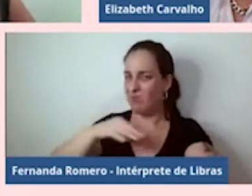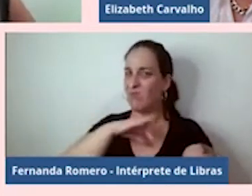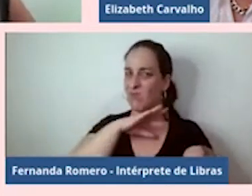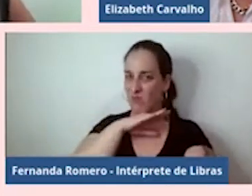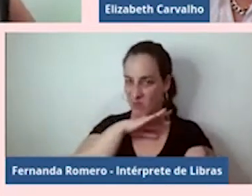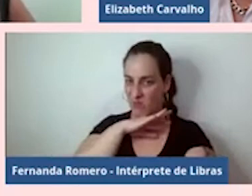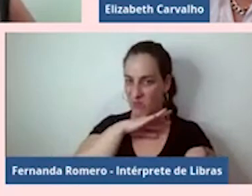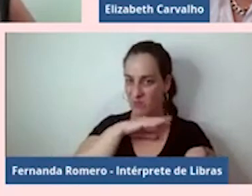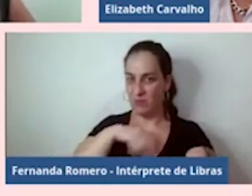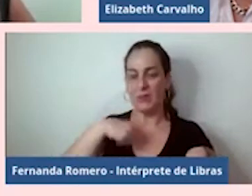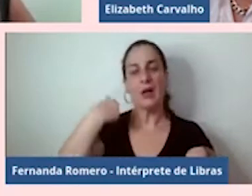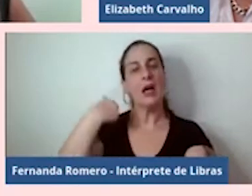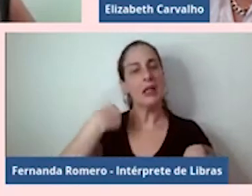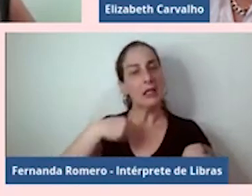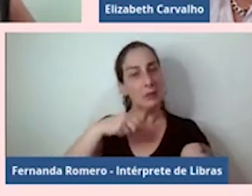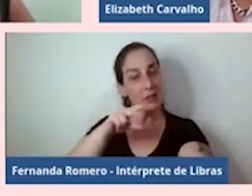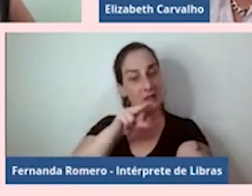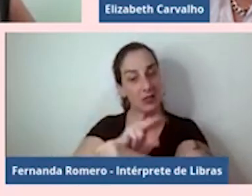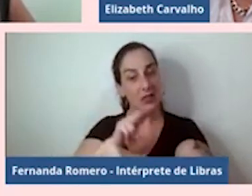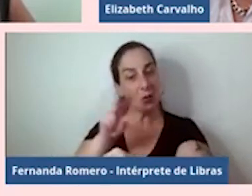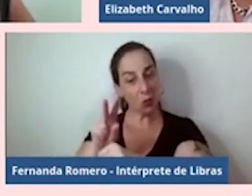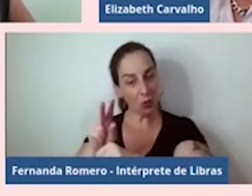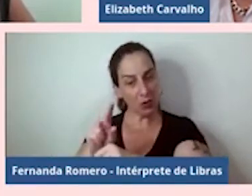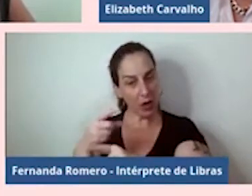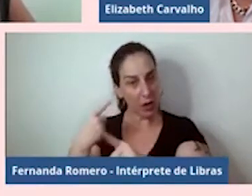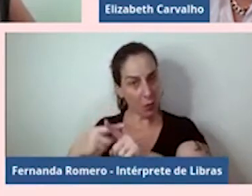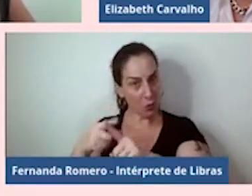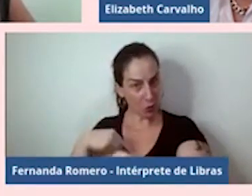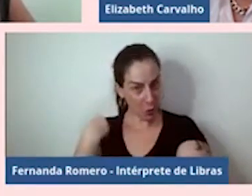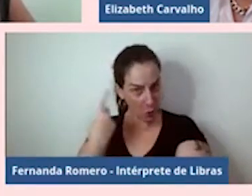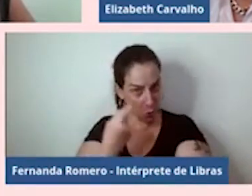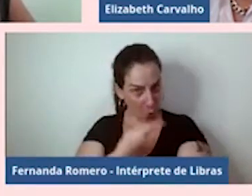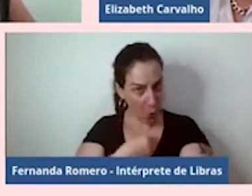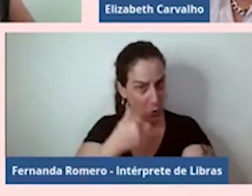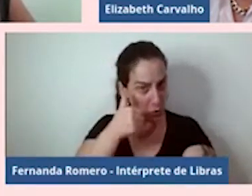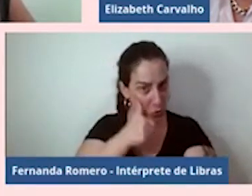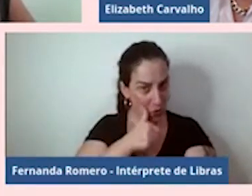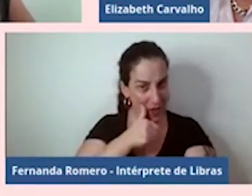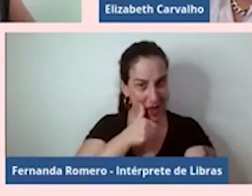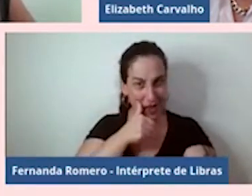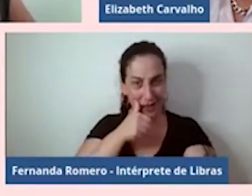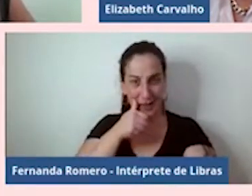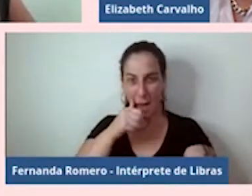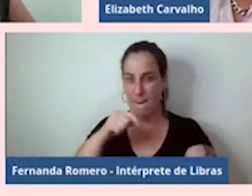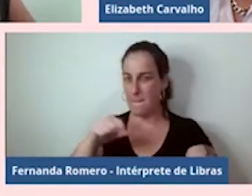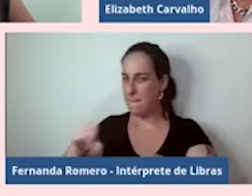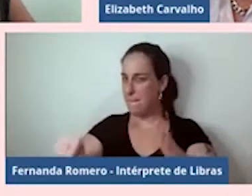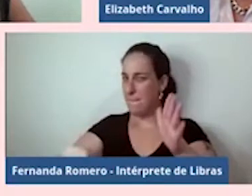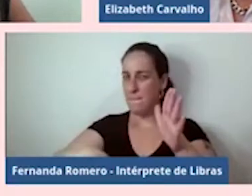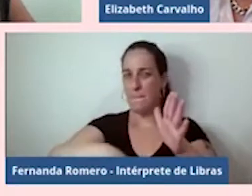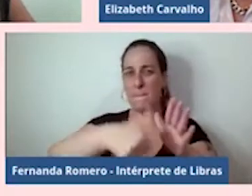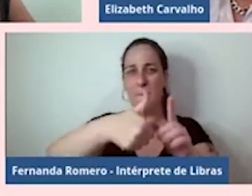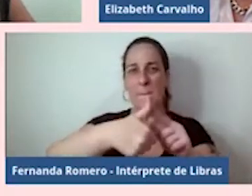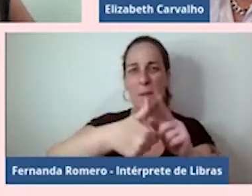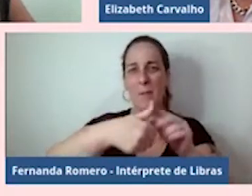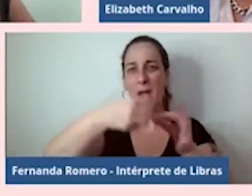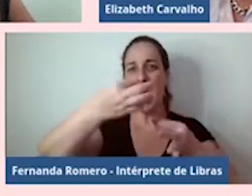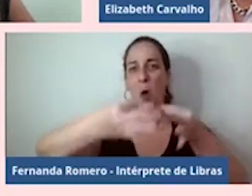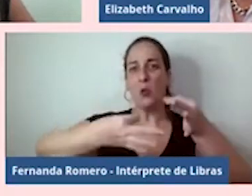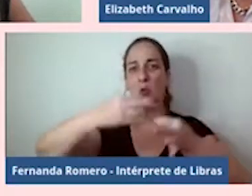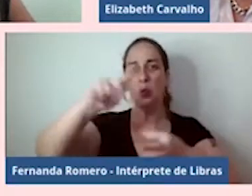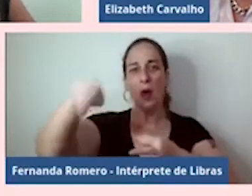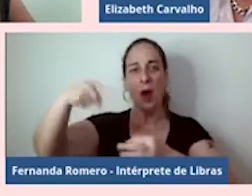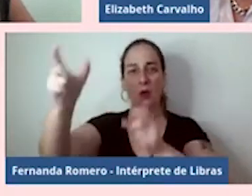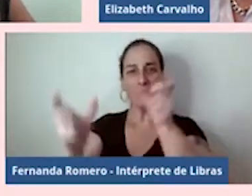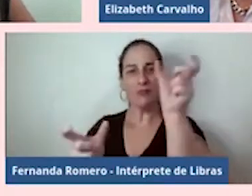gente tem que cuidar, porque nós, mulheres, muitas vezes somos as primeiras a julgar outras mulheres. E eu tenho